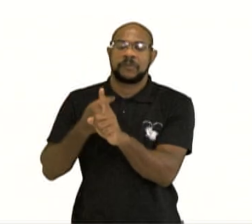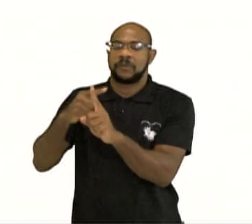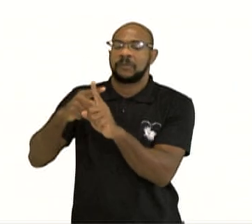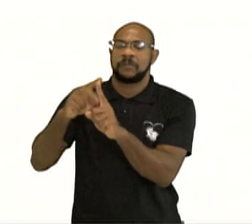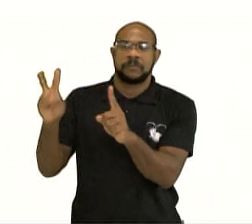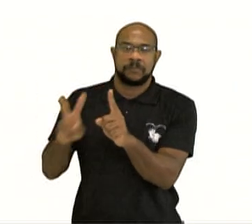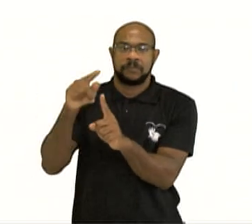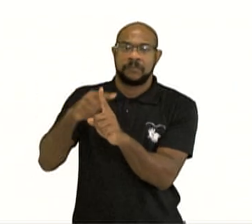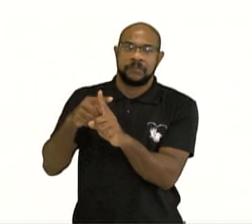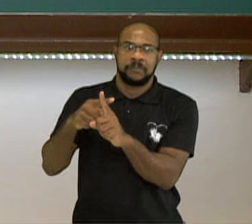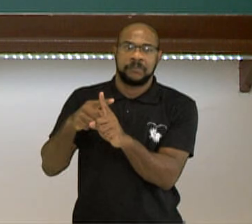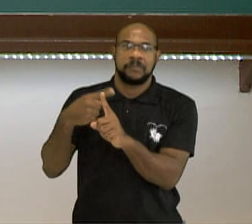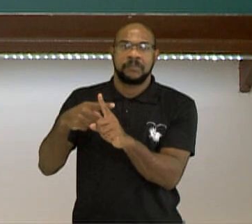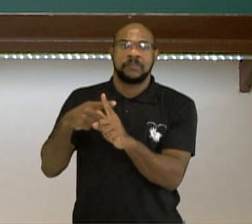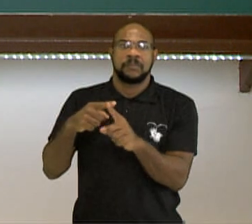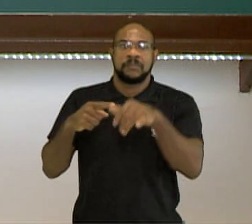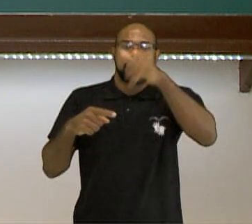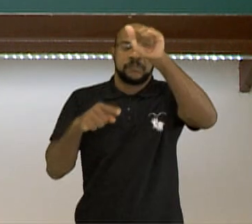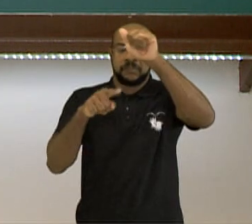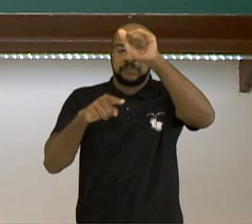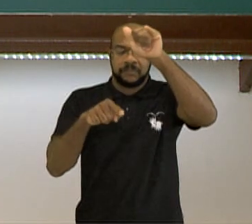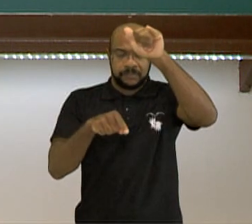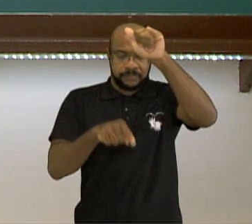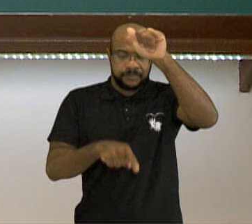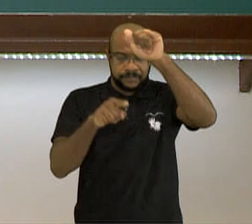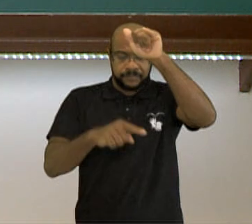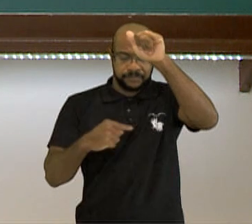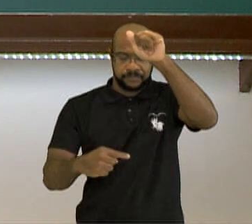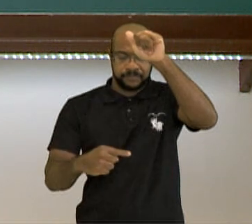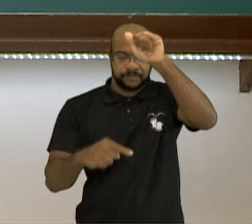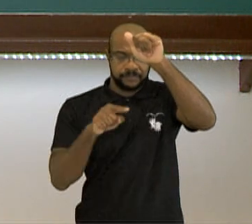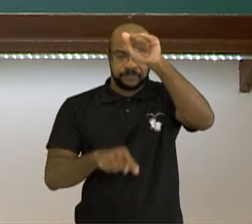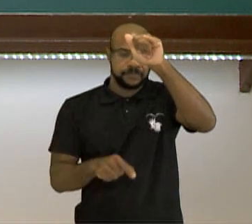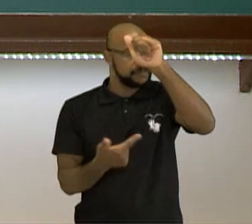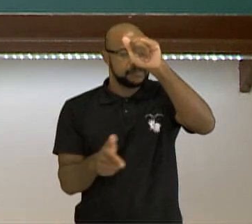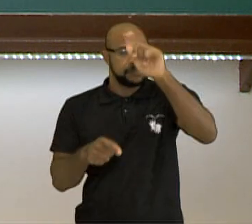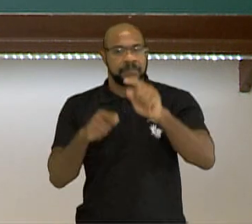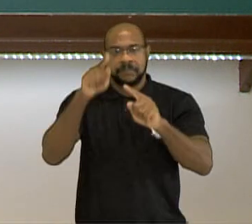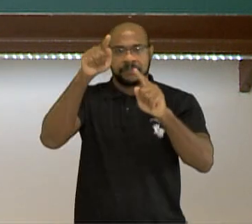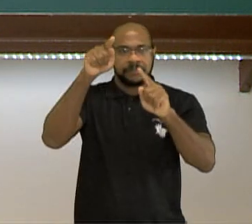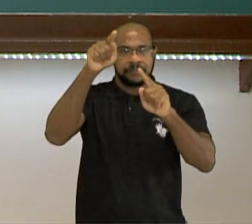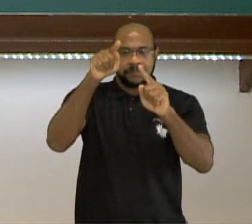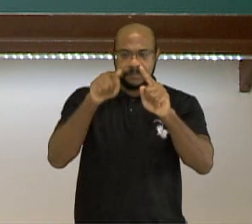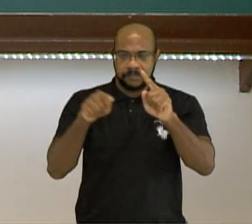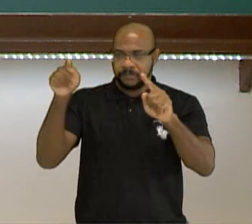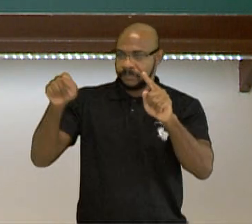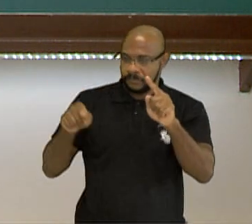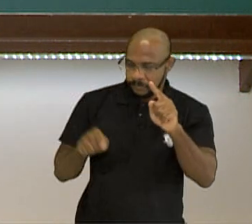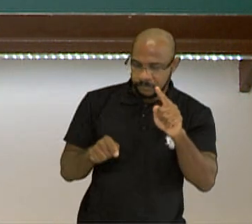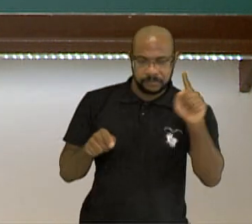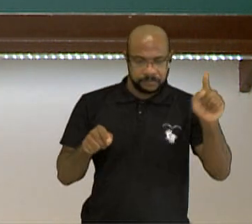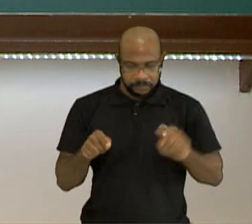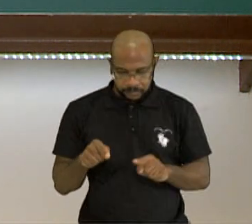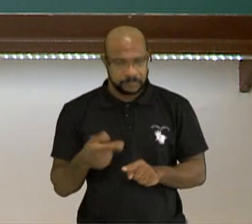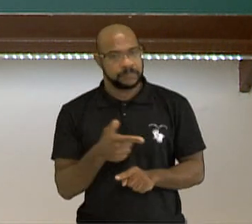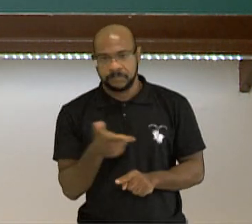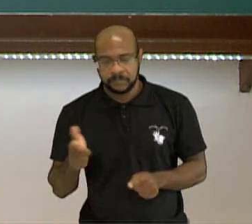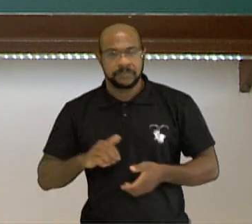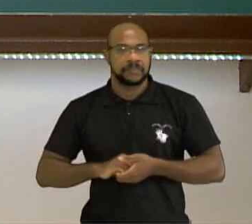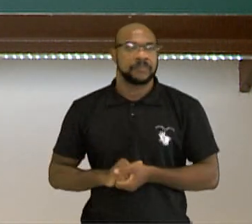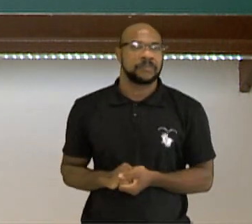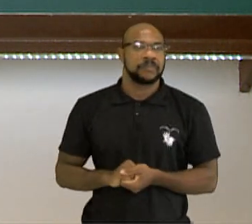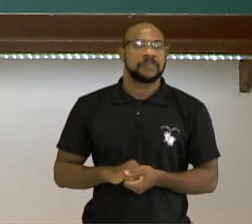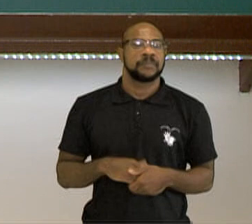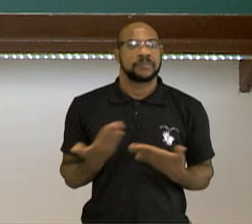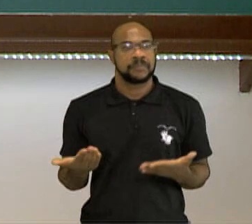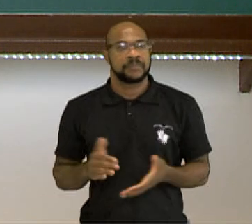parte negativa do eixo y não existe gráfico. Entendeu a diferença? Neste exemplo, o